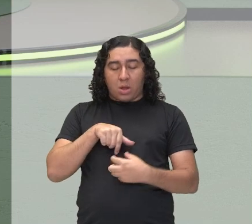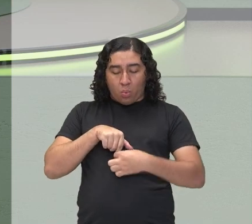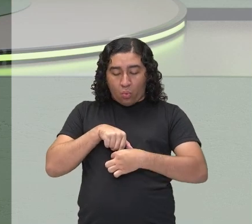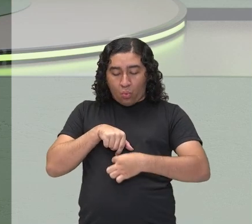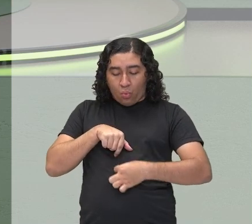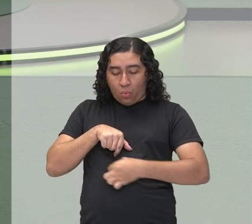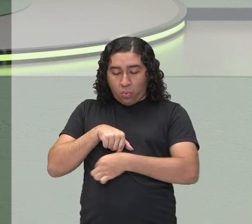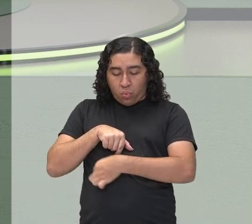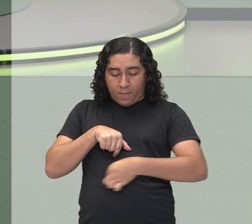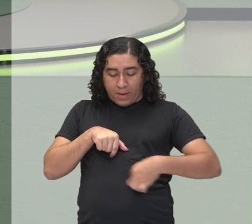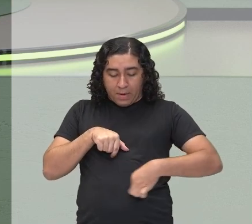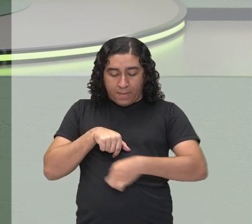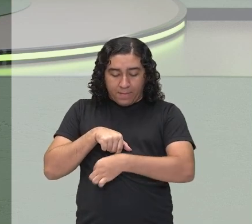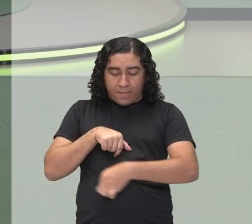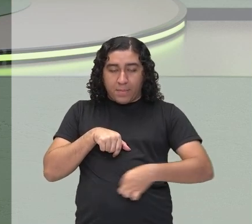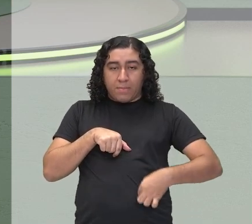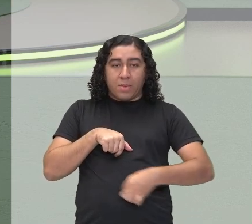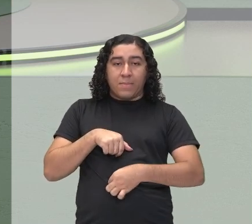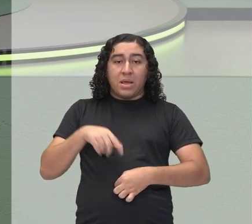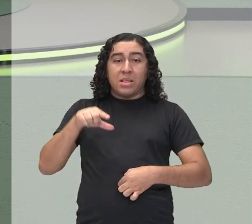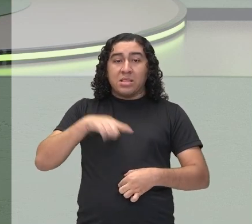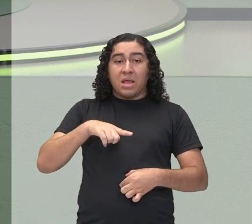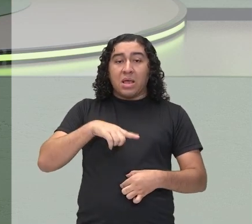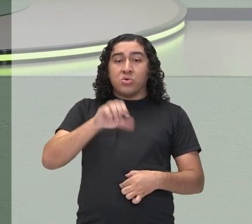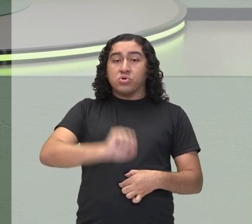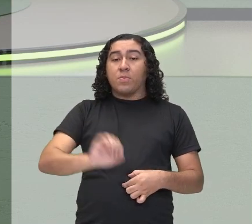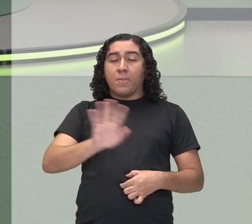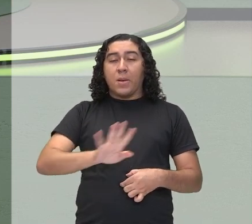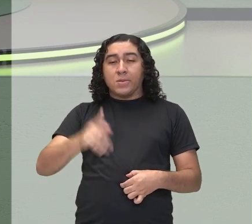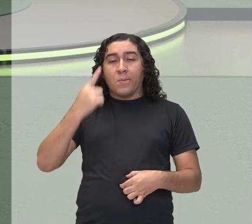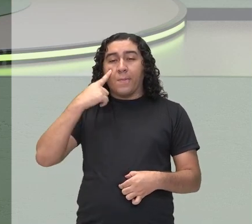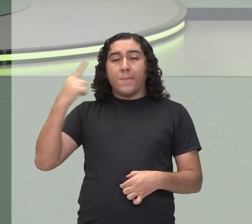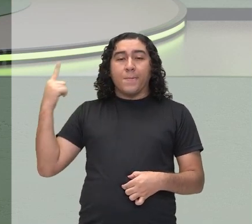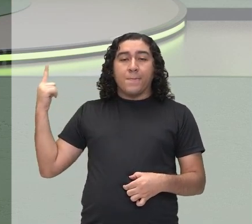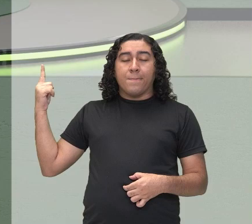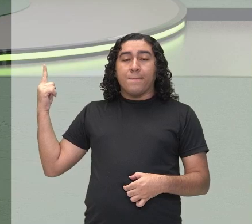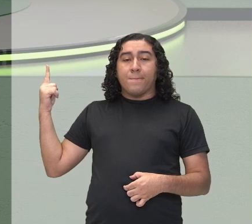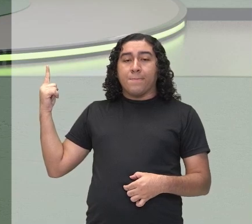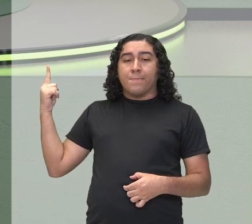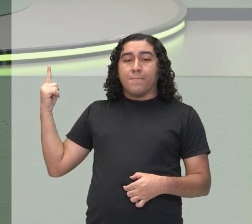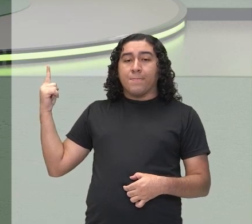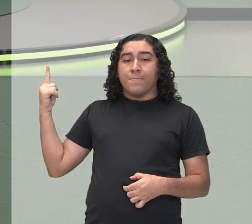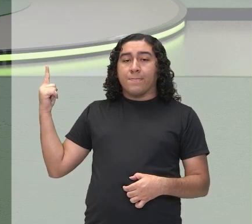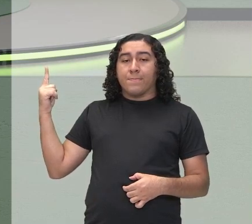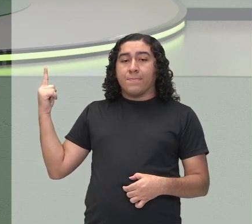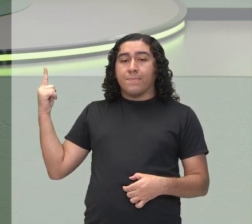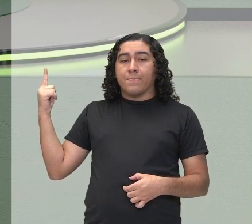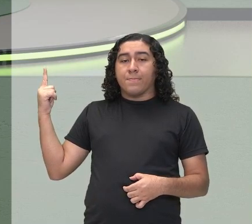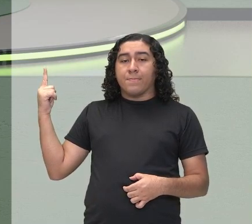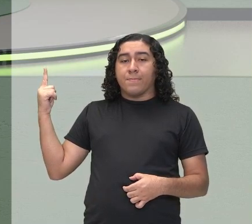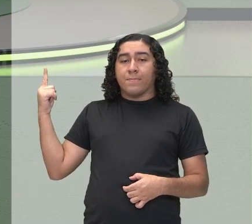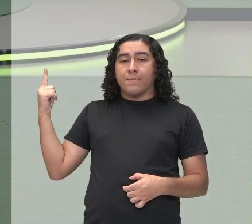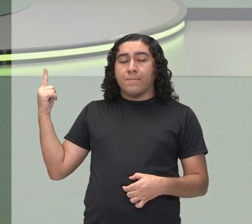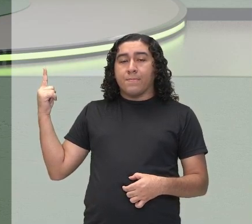pelo ilho, e aqui nessa região a gente vai observar agora